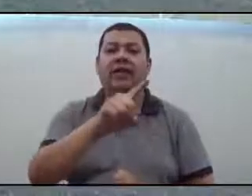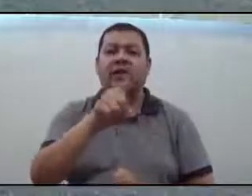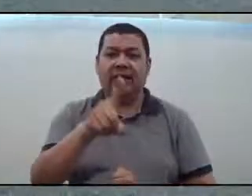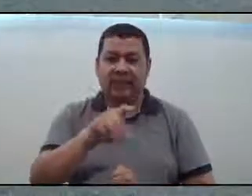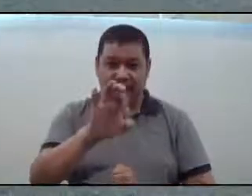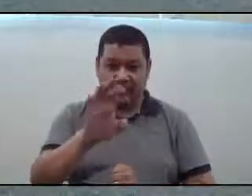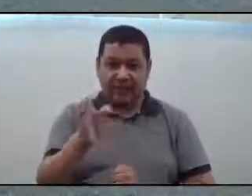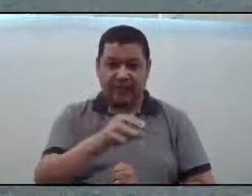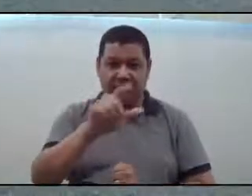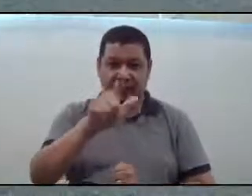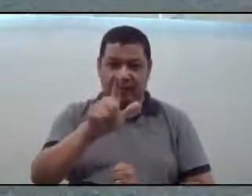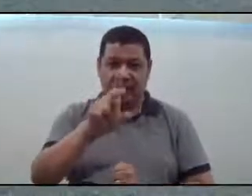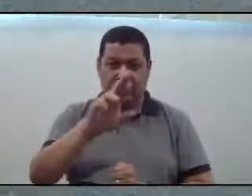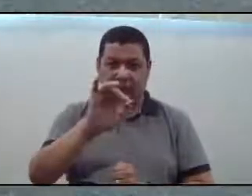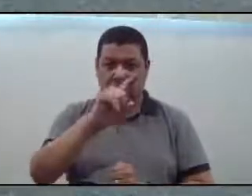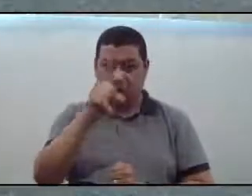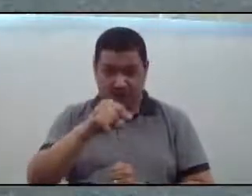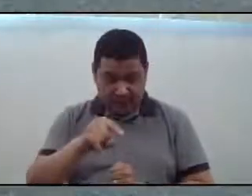de uma atenção que